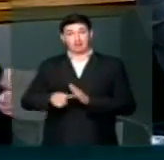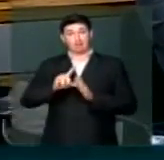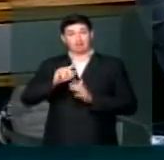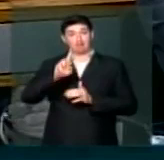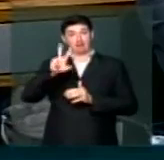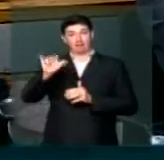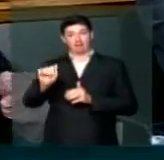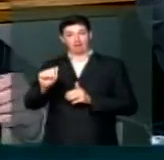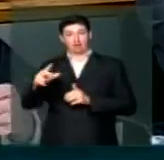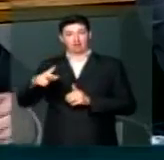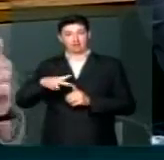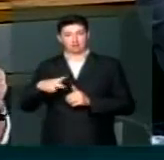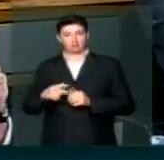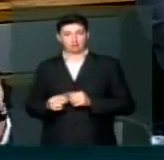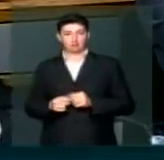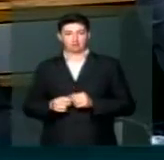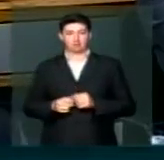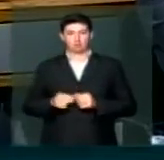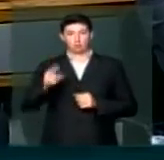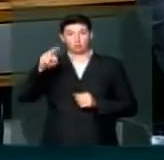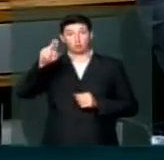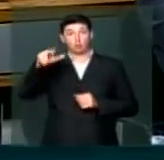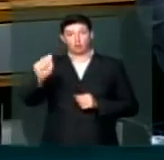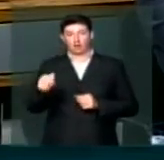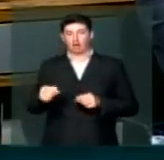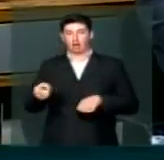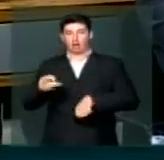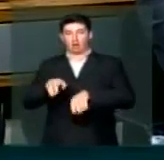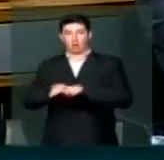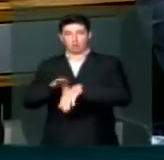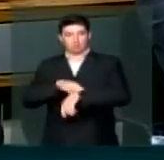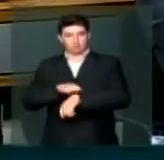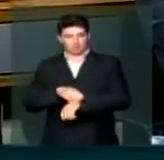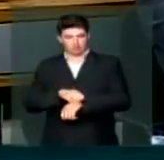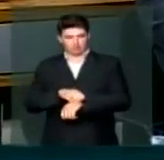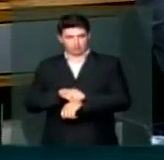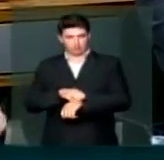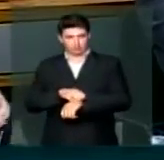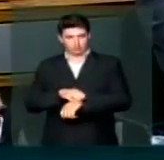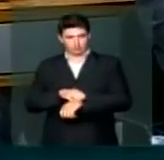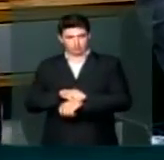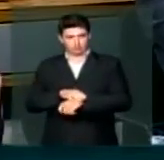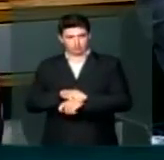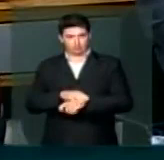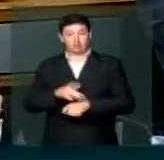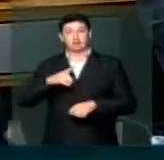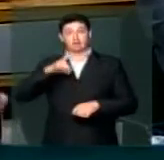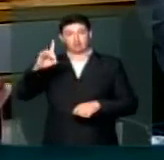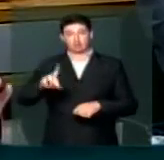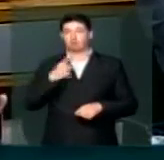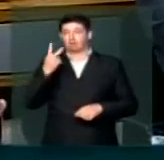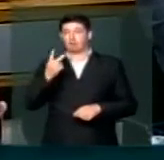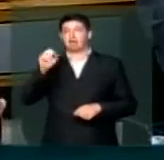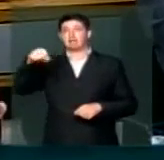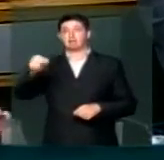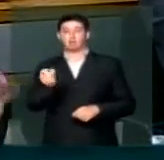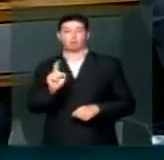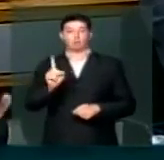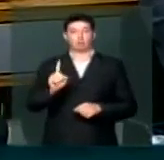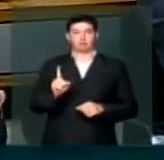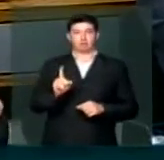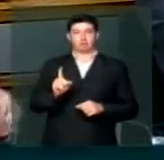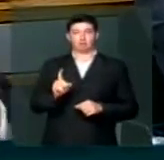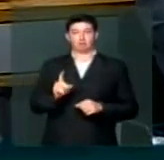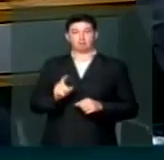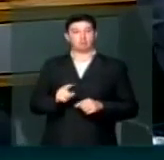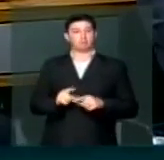prévia e reservada. Nunca concomitante, portanto, nunca ao mesmo tempo. Ele tem o direito de negar-se a responder